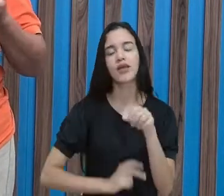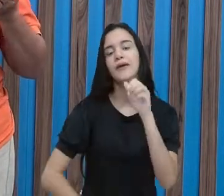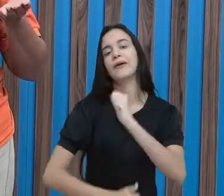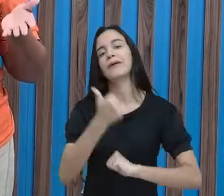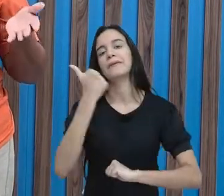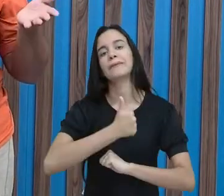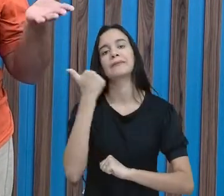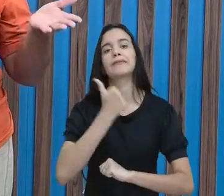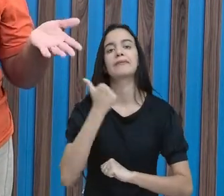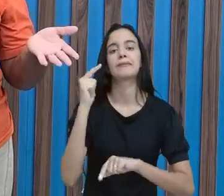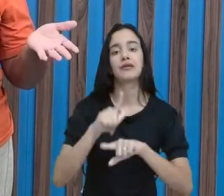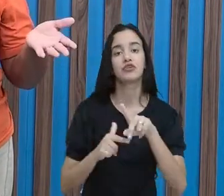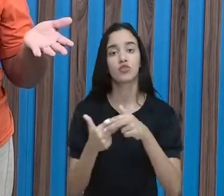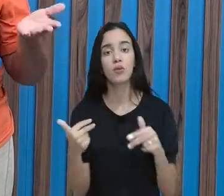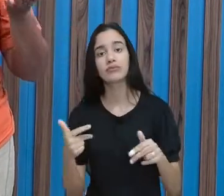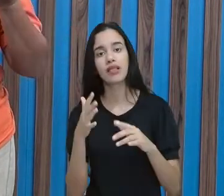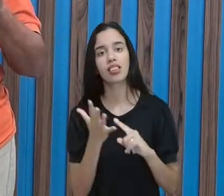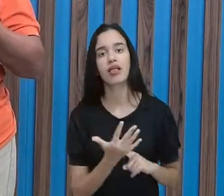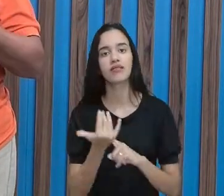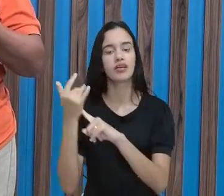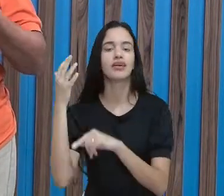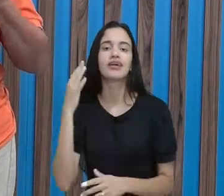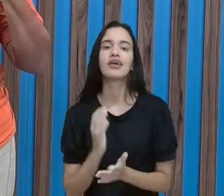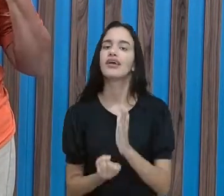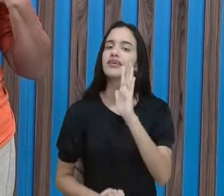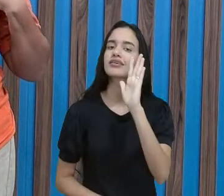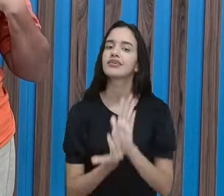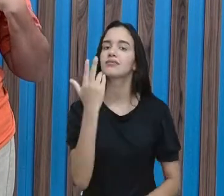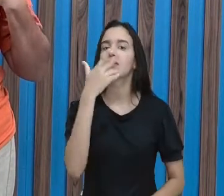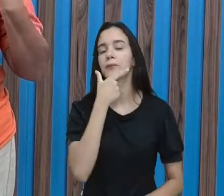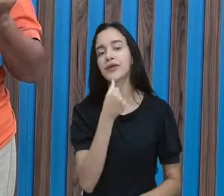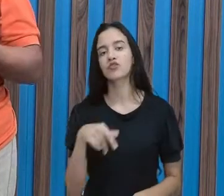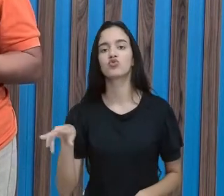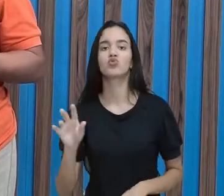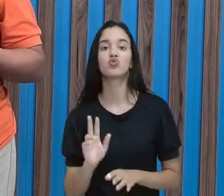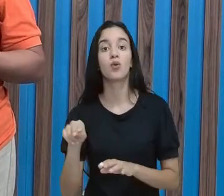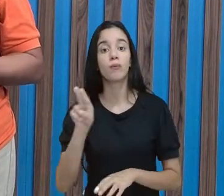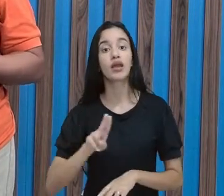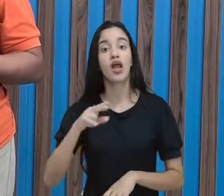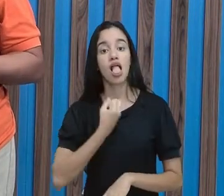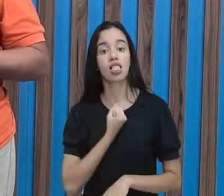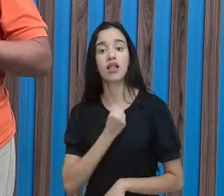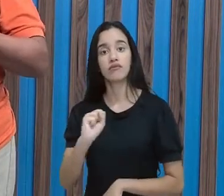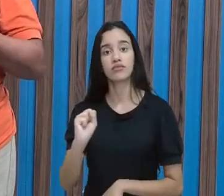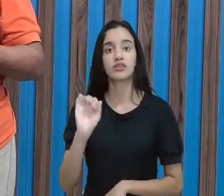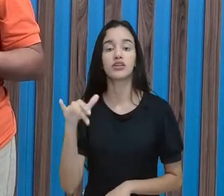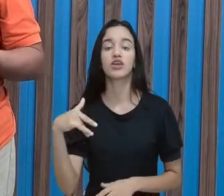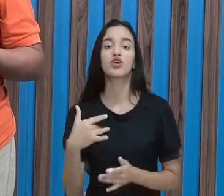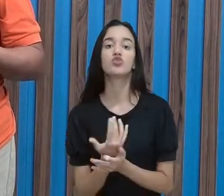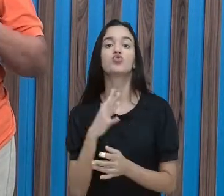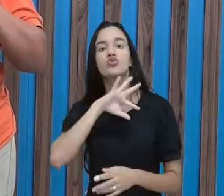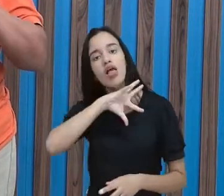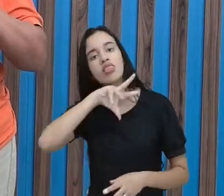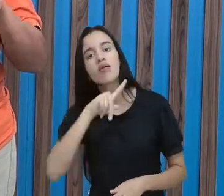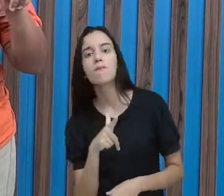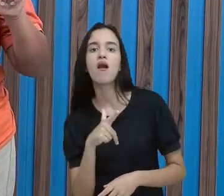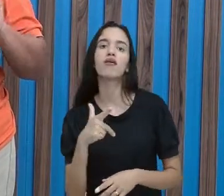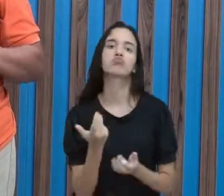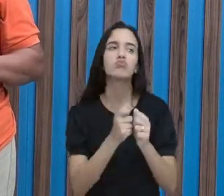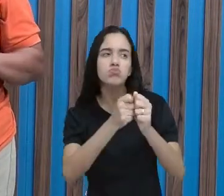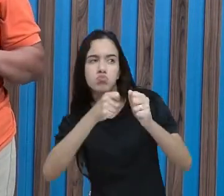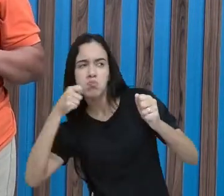primeiros instrumentos tecnológicos criado para os homens se defenderem dos animais, para caçarem. Então, é